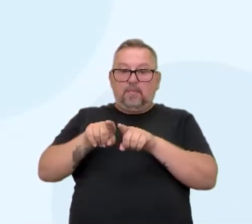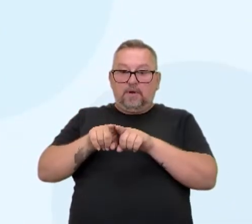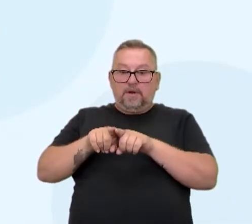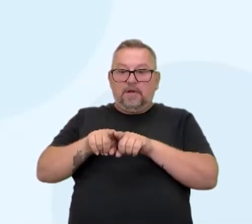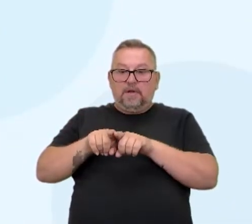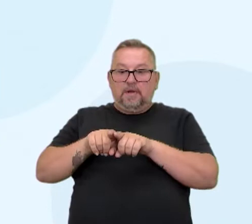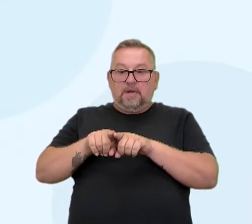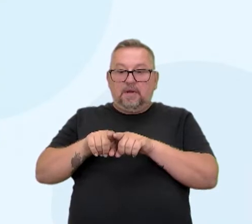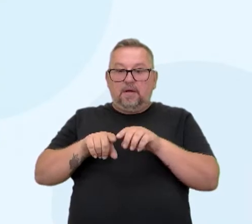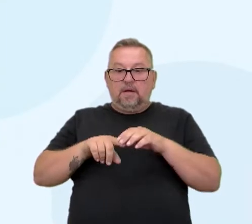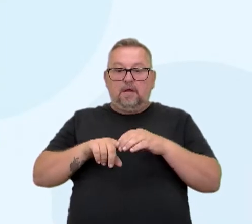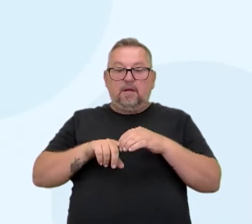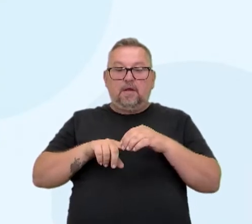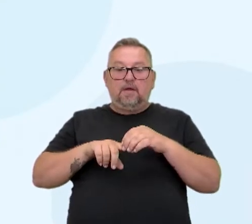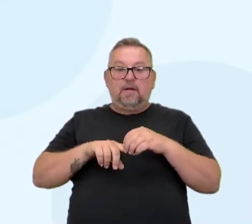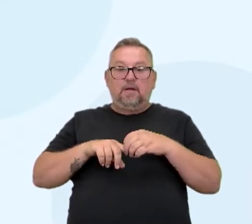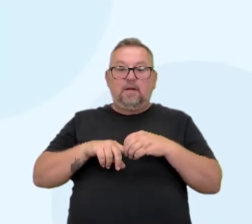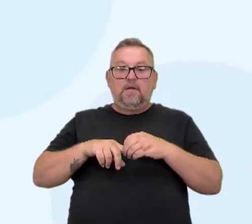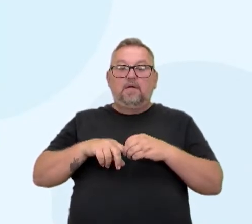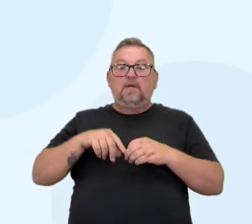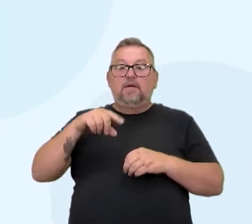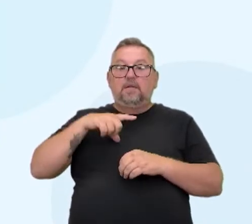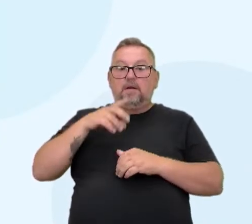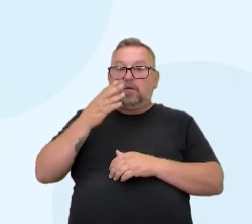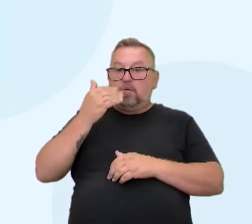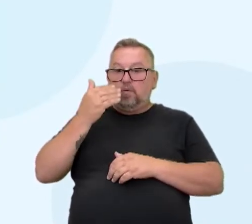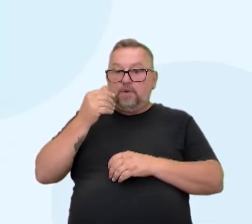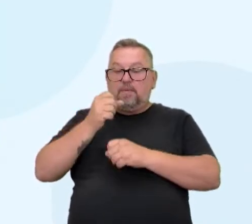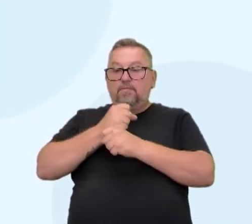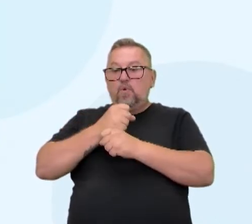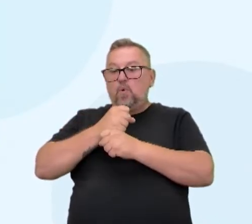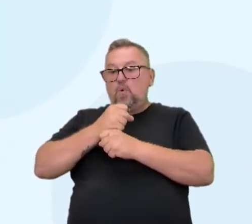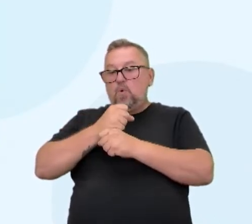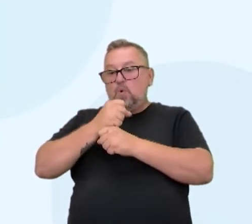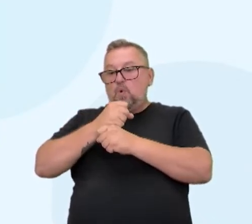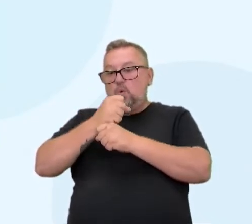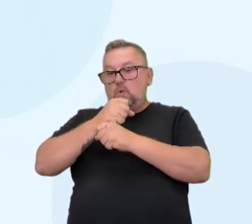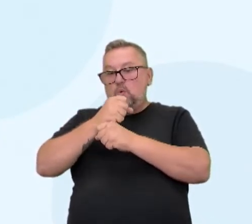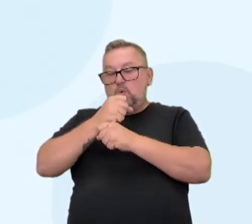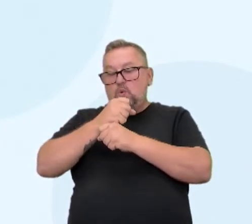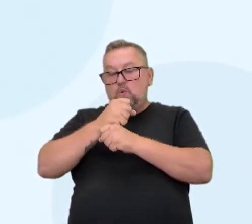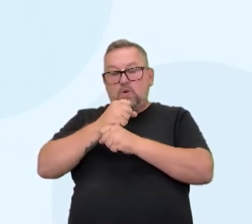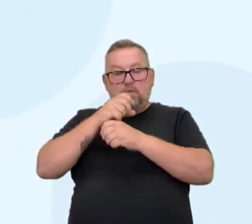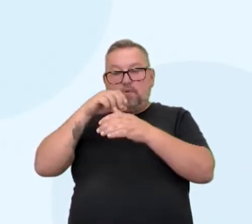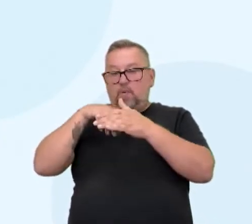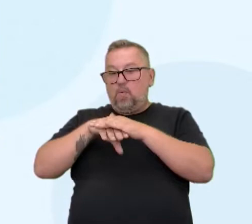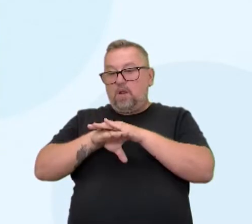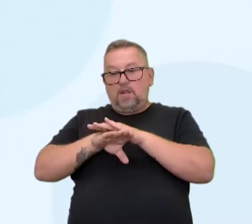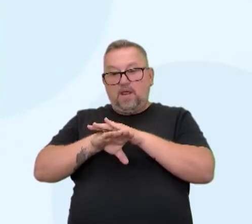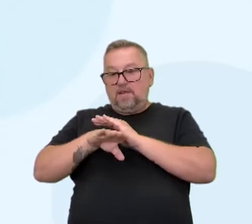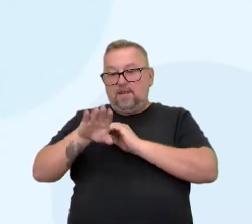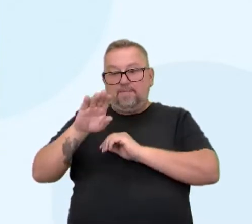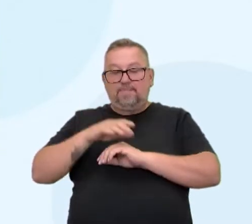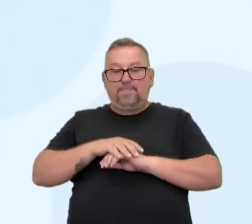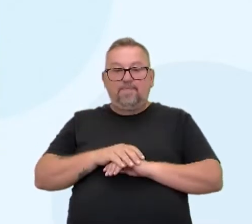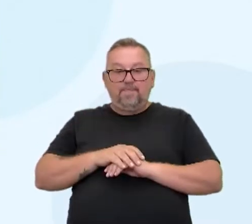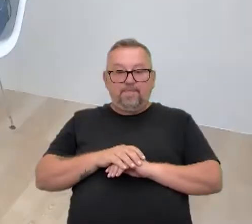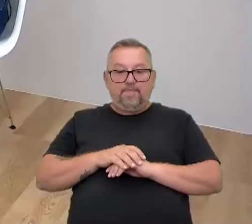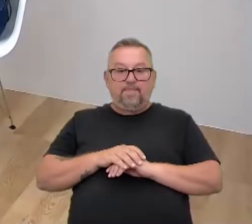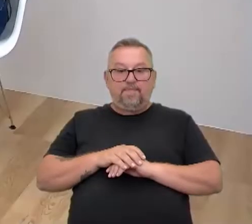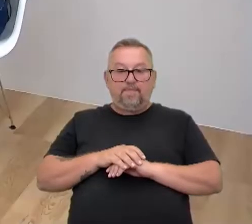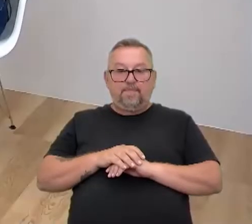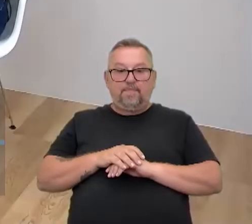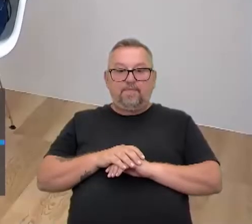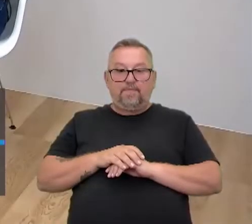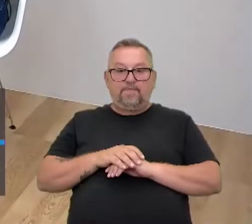a partir da agricultura, a gente tem aí alimentação para o ano inteiro, que ela pode ser estocada, né? Planejada. E tem uma coisa que você